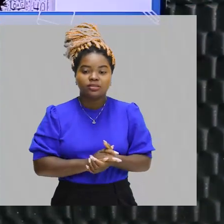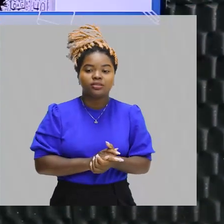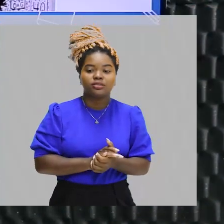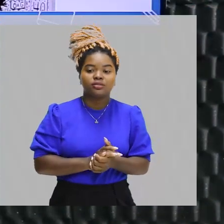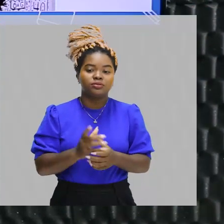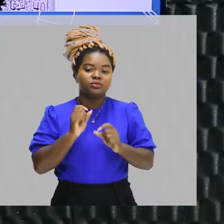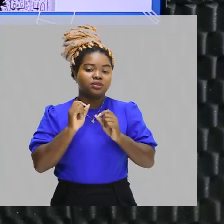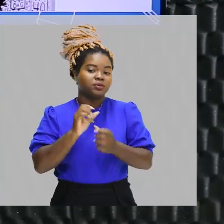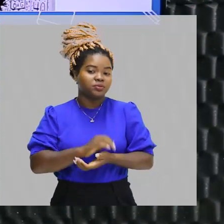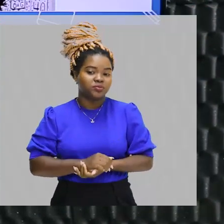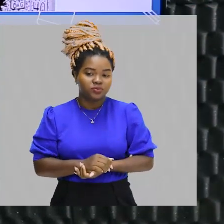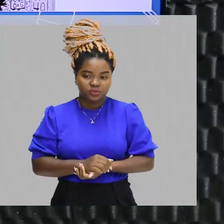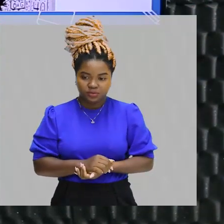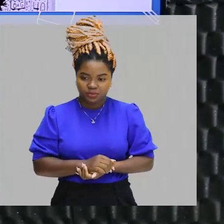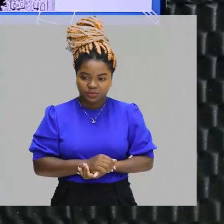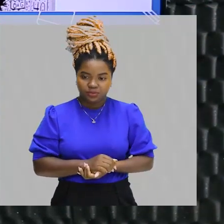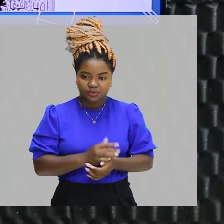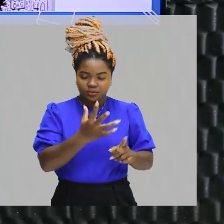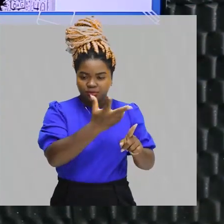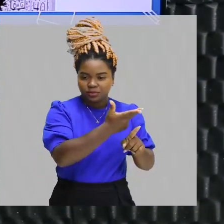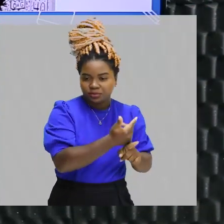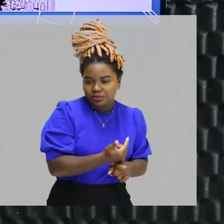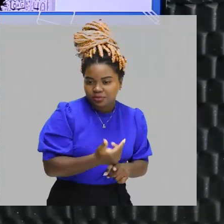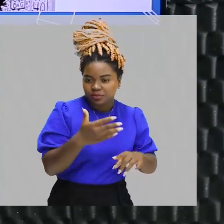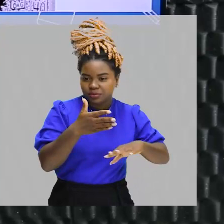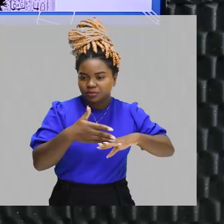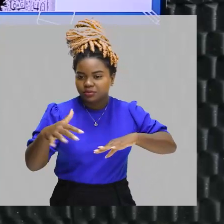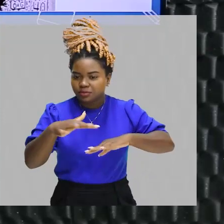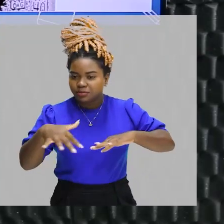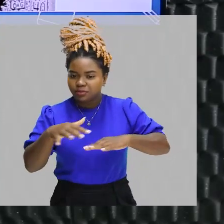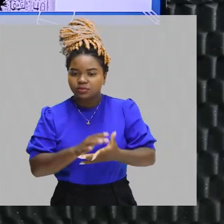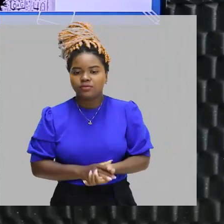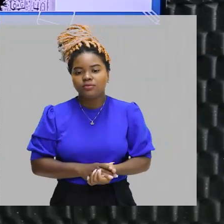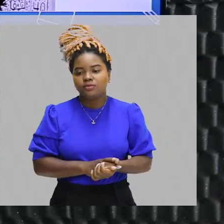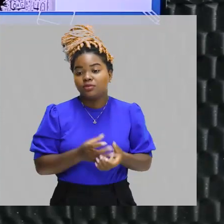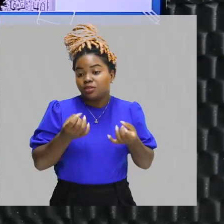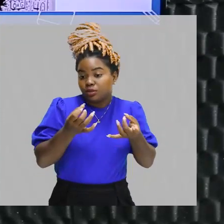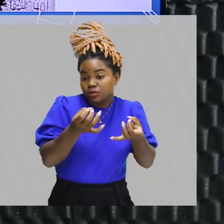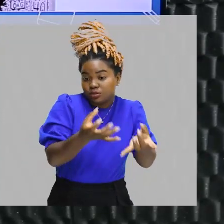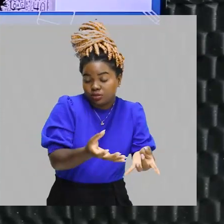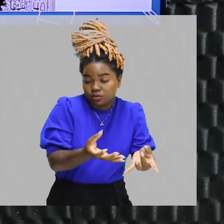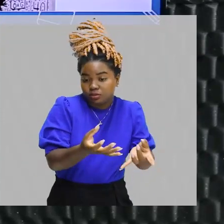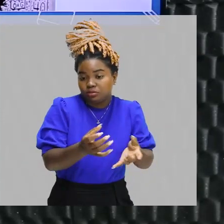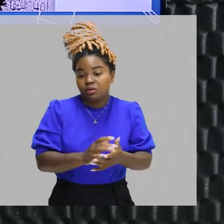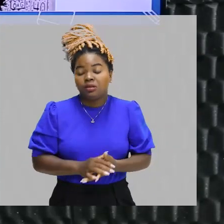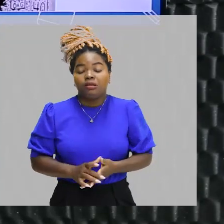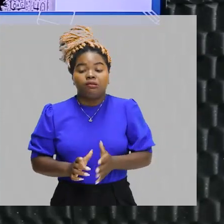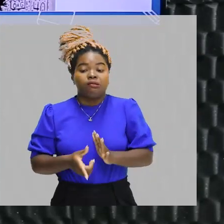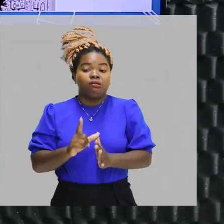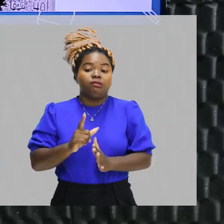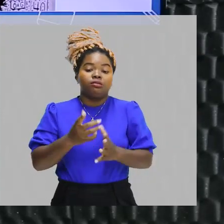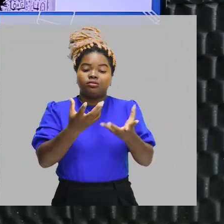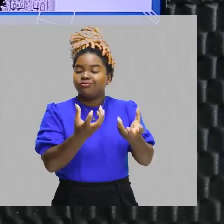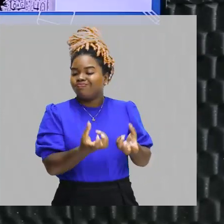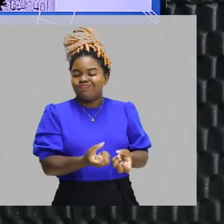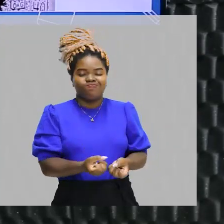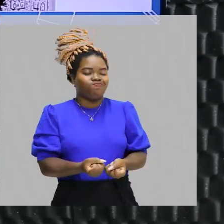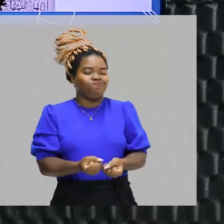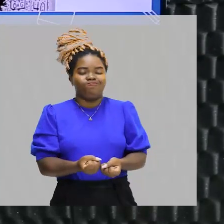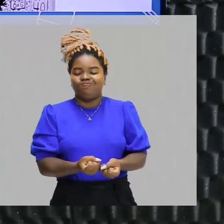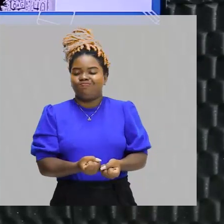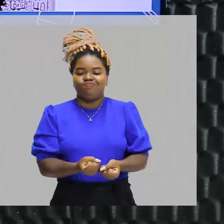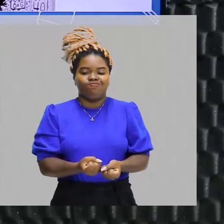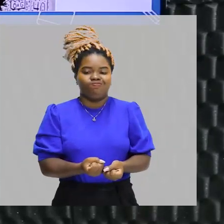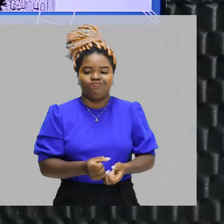ser arte contemporânea extremamente comercial, que até então não era bem aceita. Então ele começa a ganhar espaço e